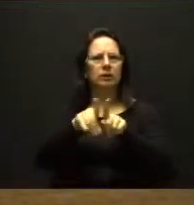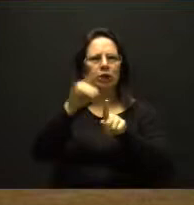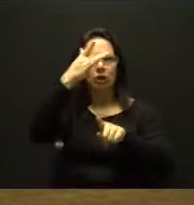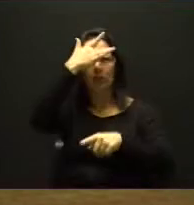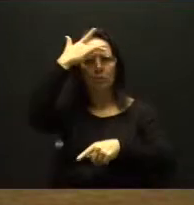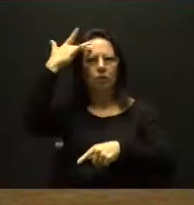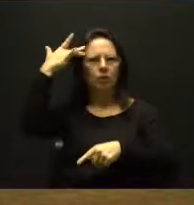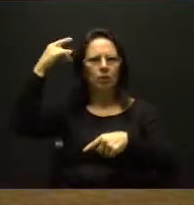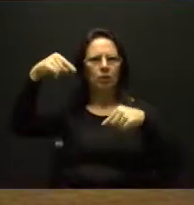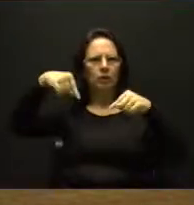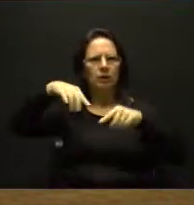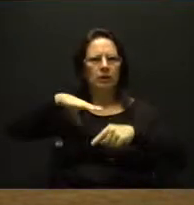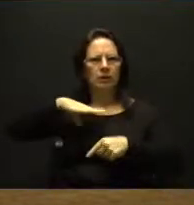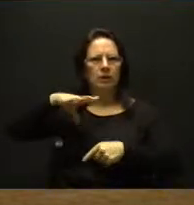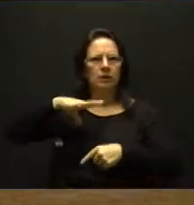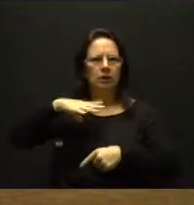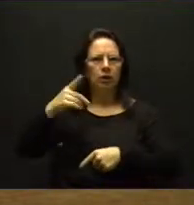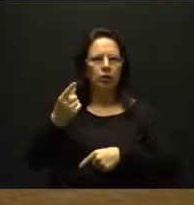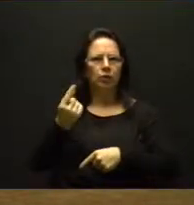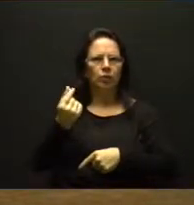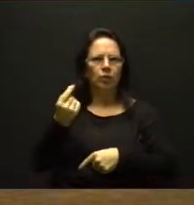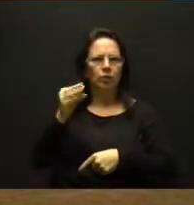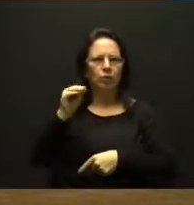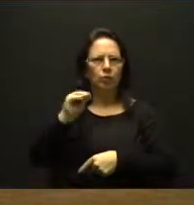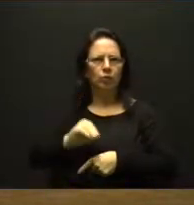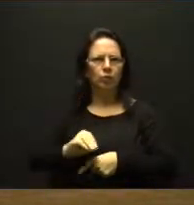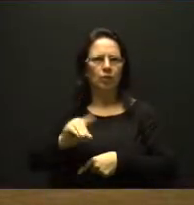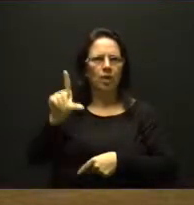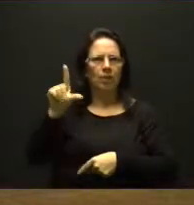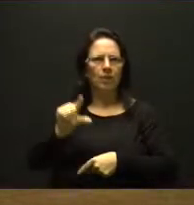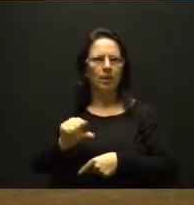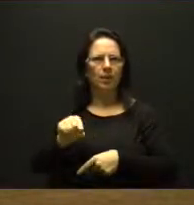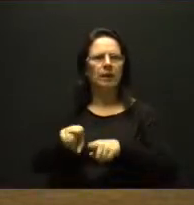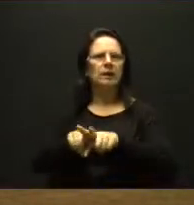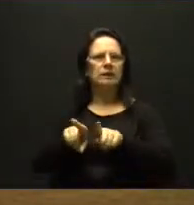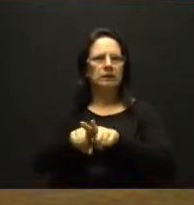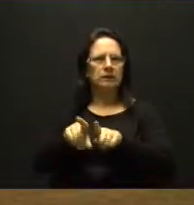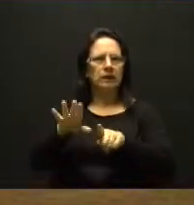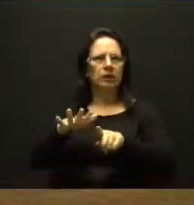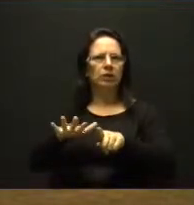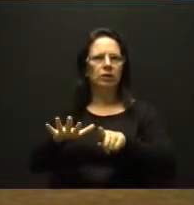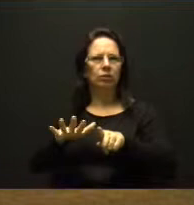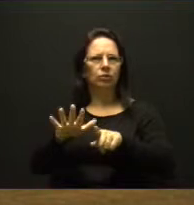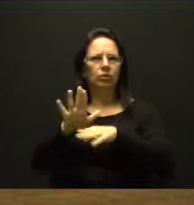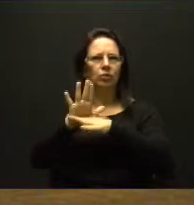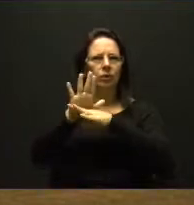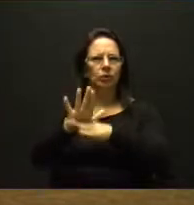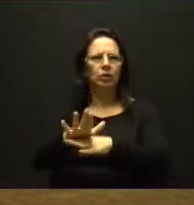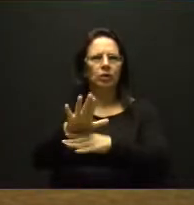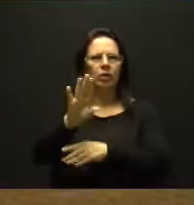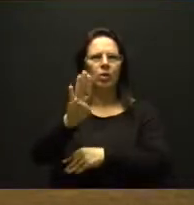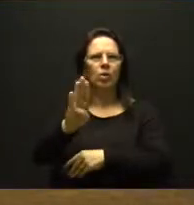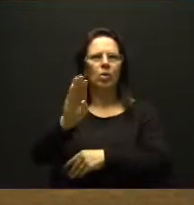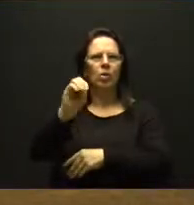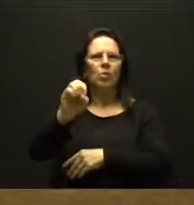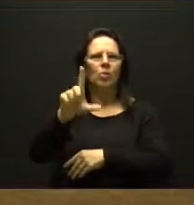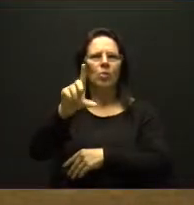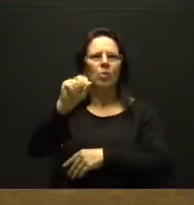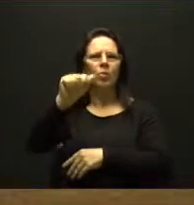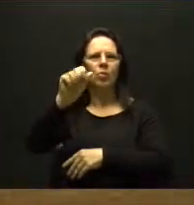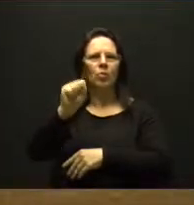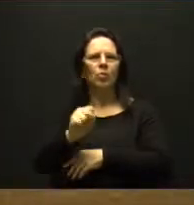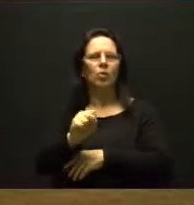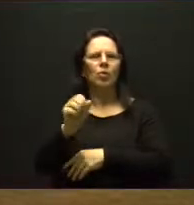pessoas da nossa cidade de baixa renda a maioria delas tem alguma assistência do bolsa família ou algum projeto